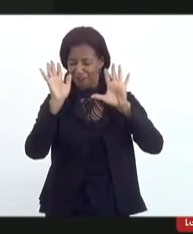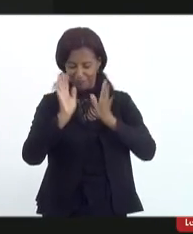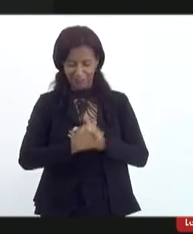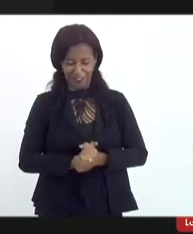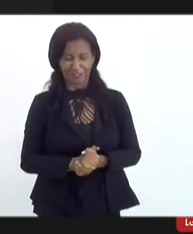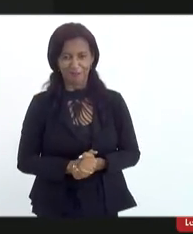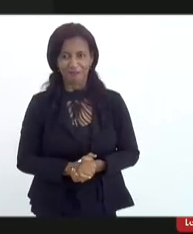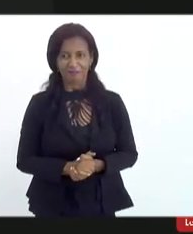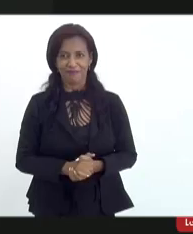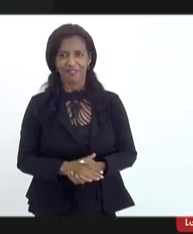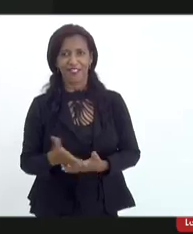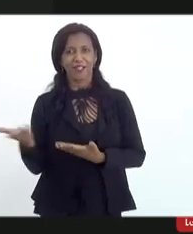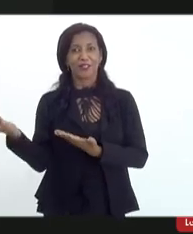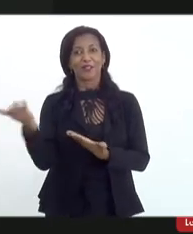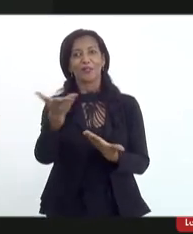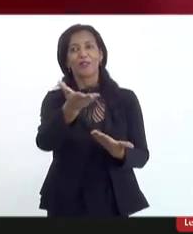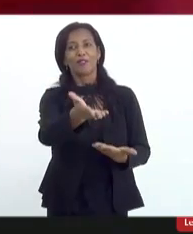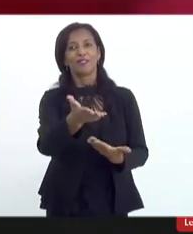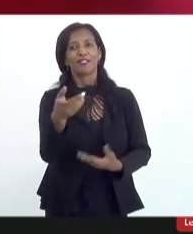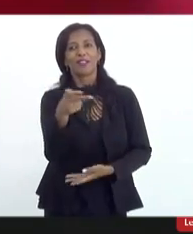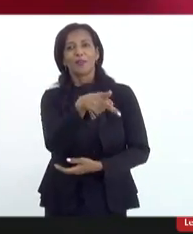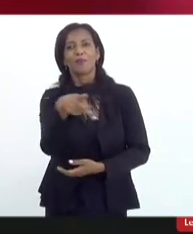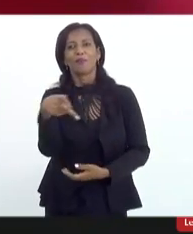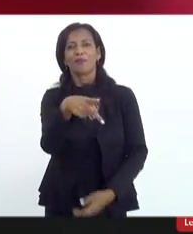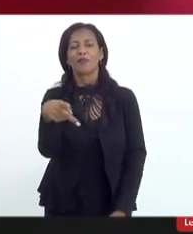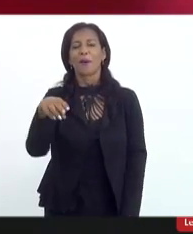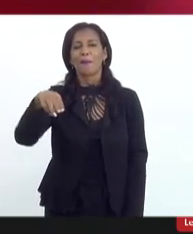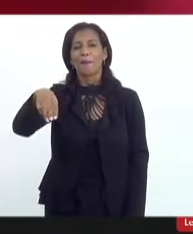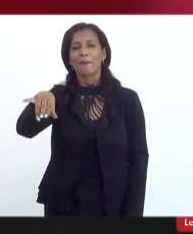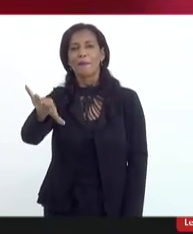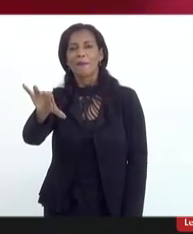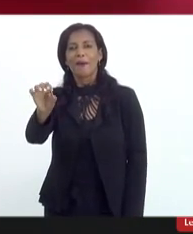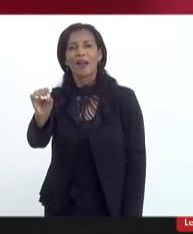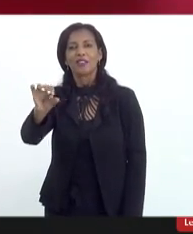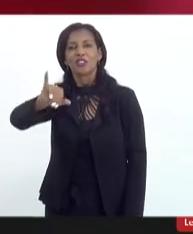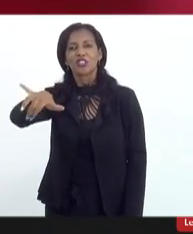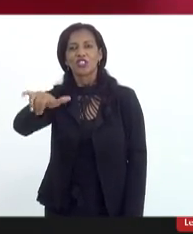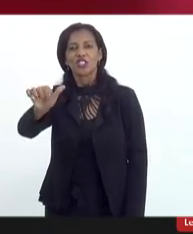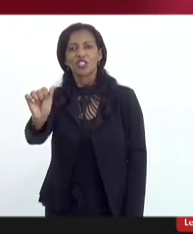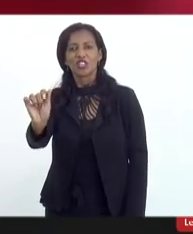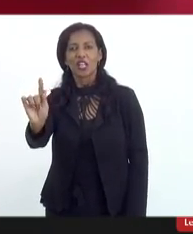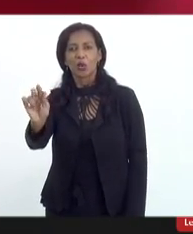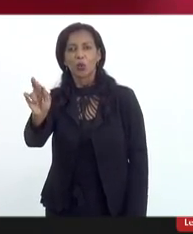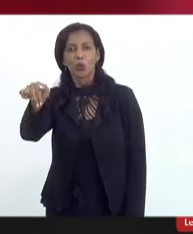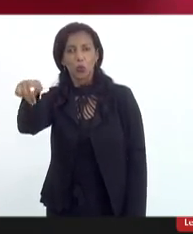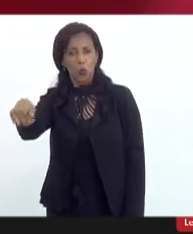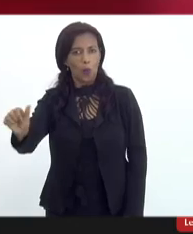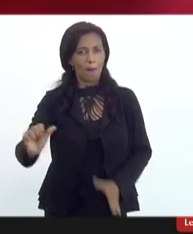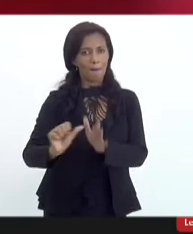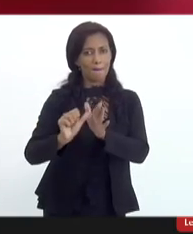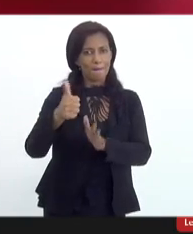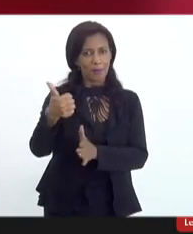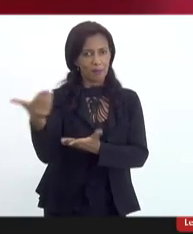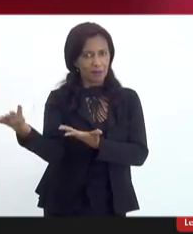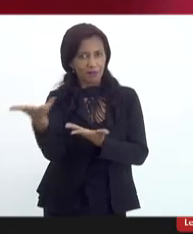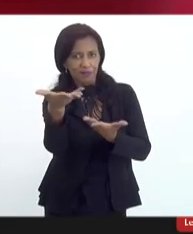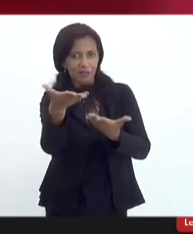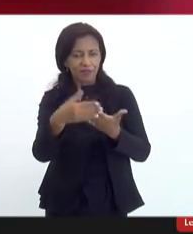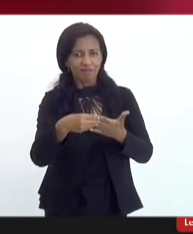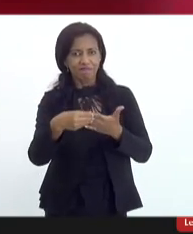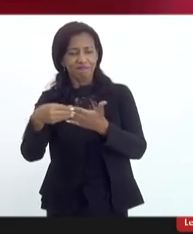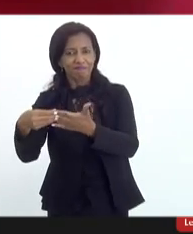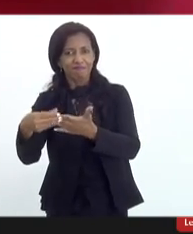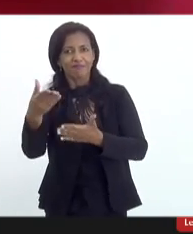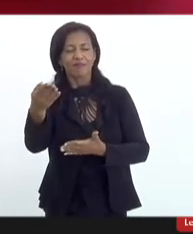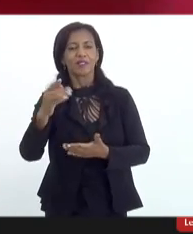não levam. Eu vou passar a palavra para o professor Márcio de Jagum, que vai ser a primeira pessoa a nos